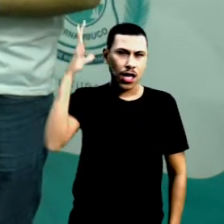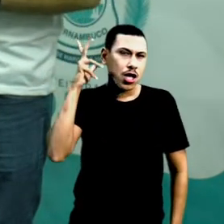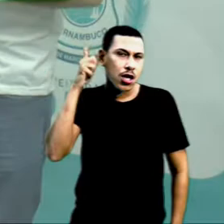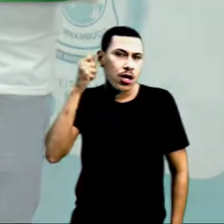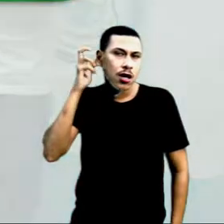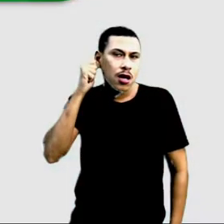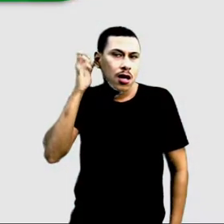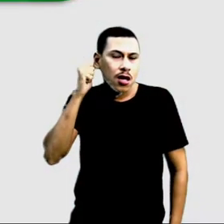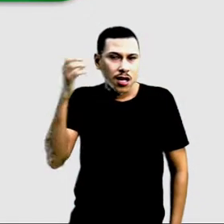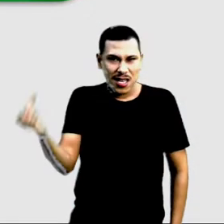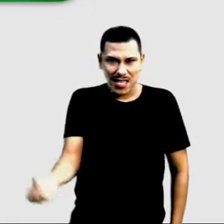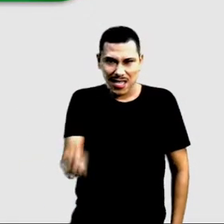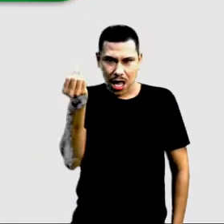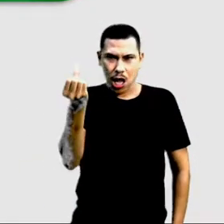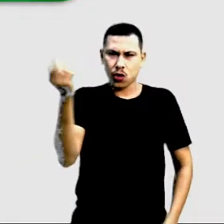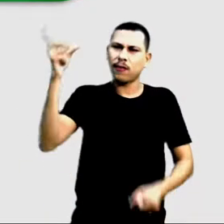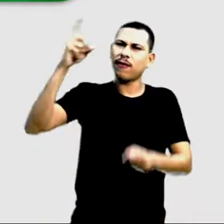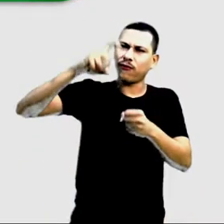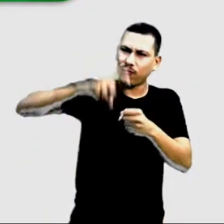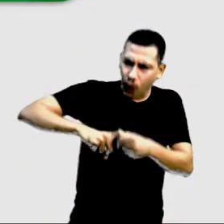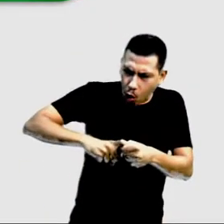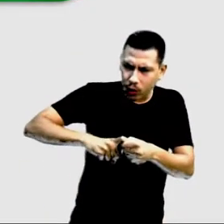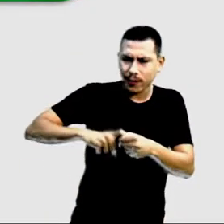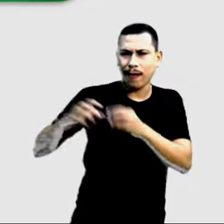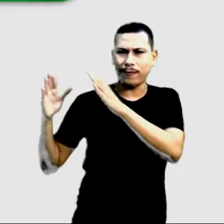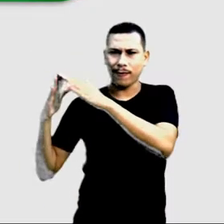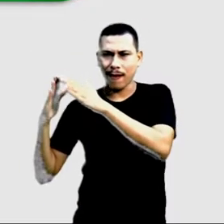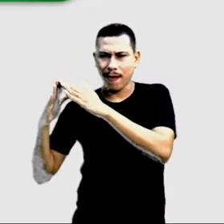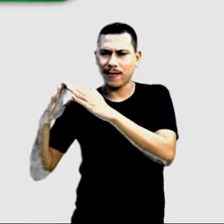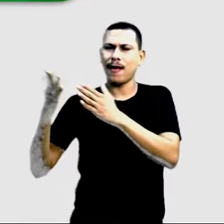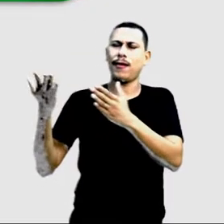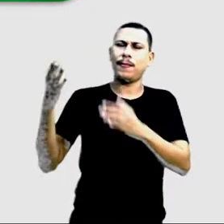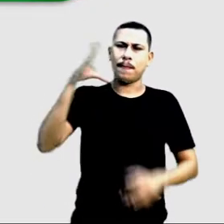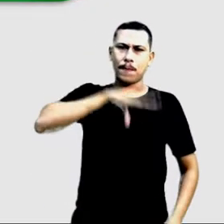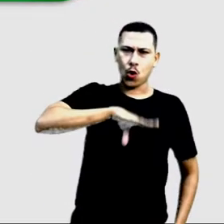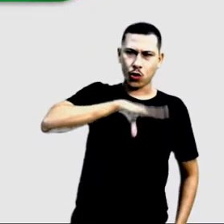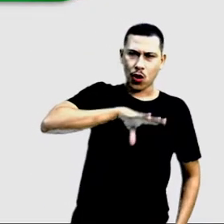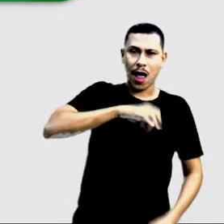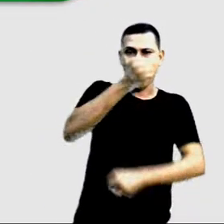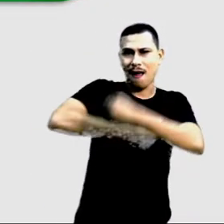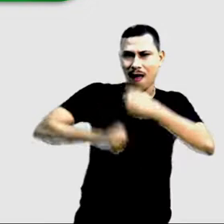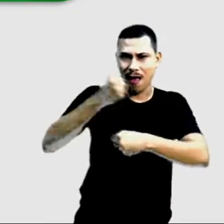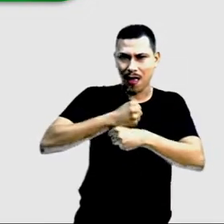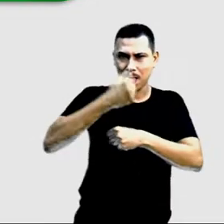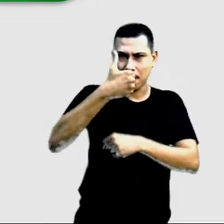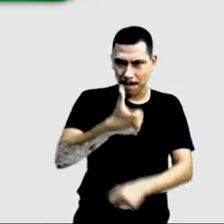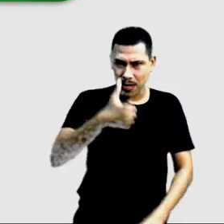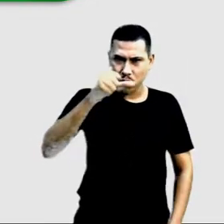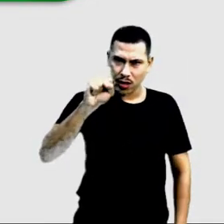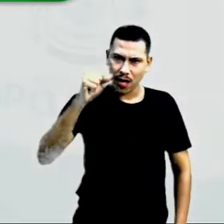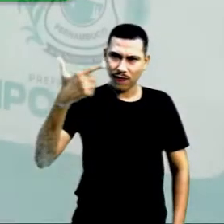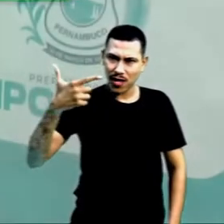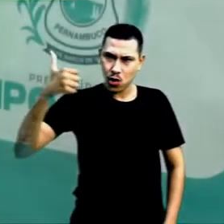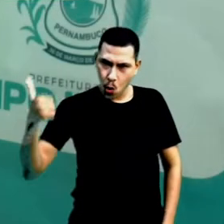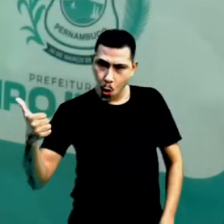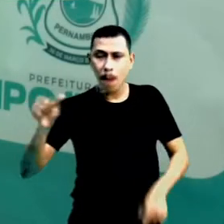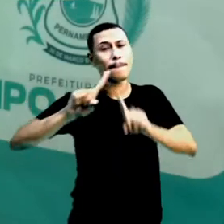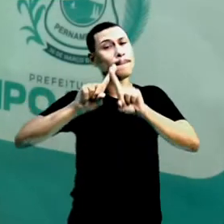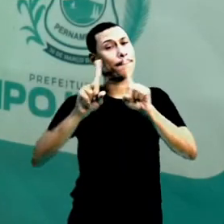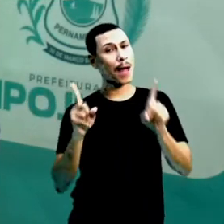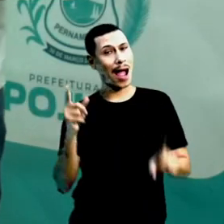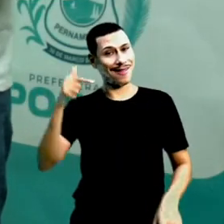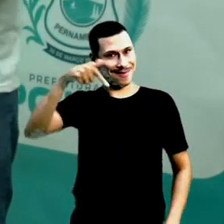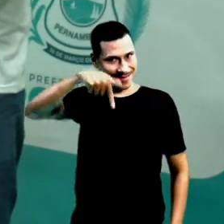acaba retornando para Portugal em 1821, mas ele deixa aqui o seu filho, tá certo? O Dom Pedro